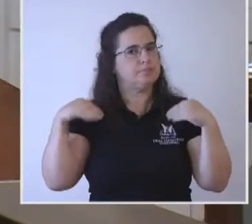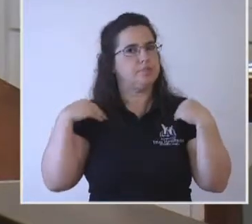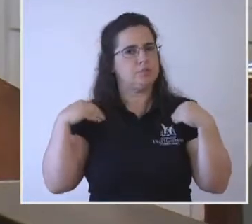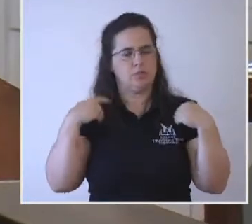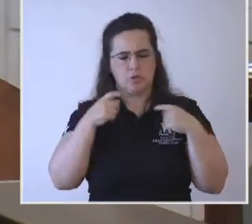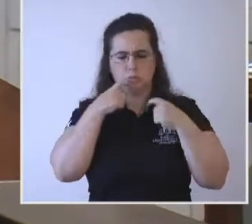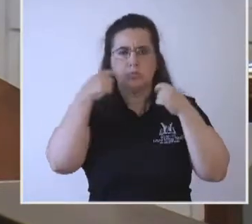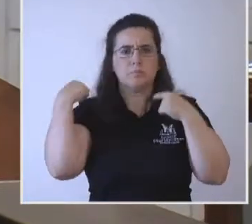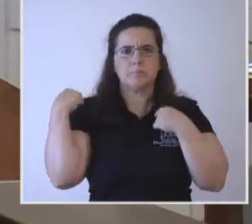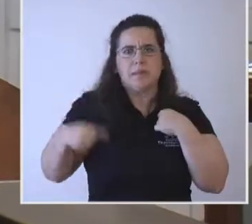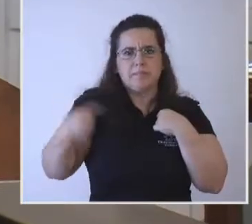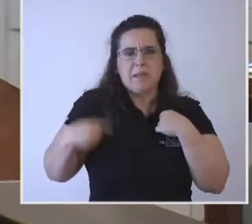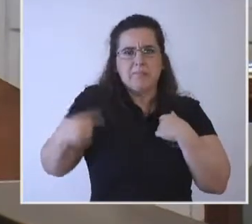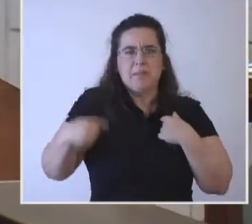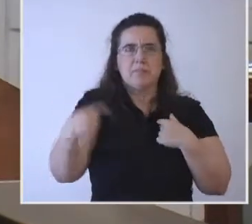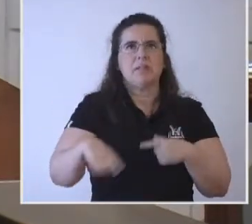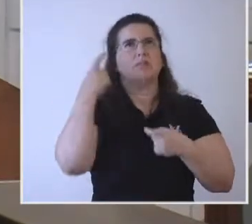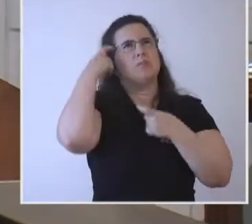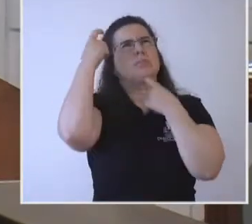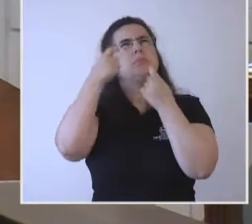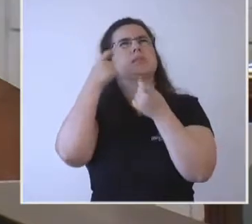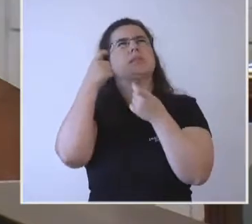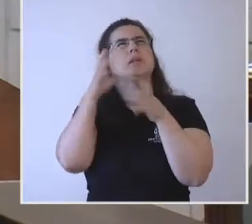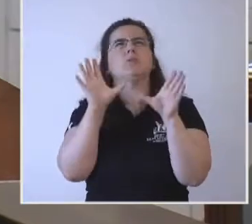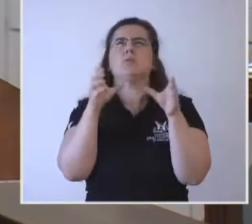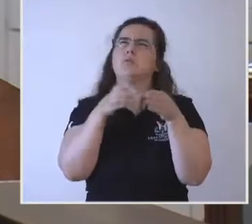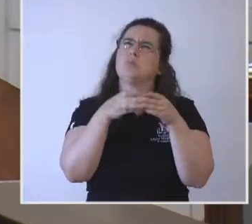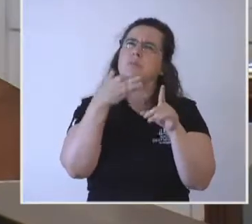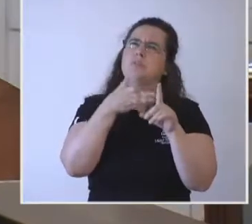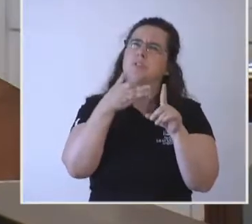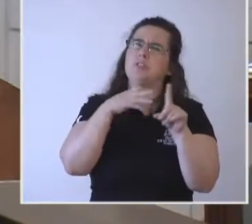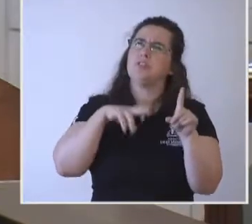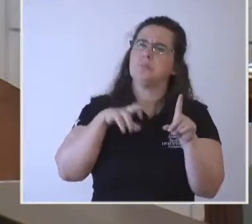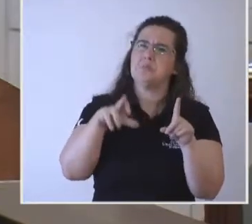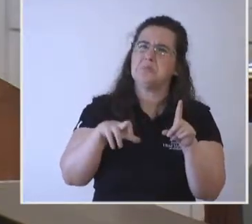estou a pensar nos adventistas portugueses a ver se isto coincide.